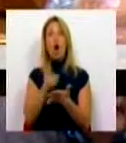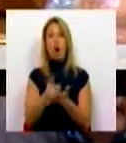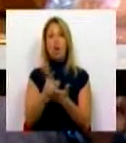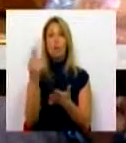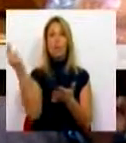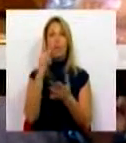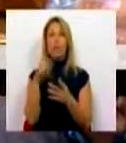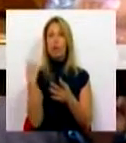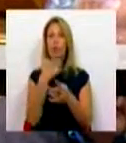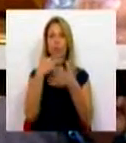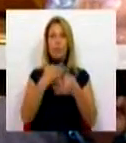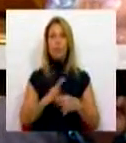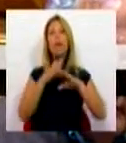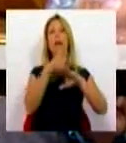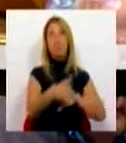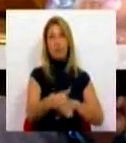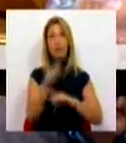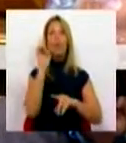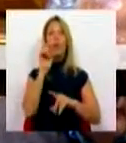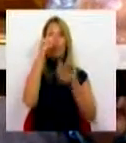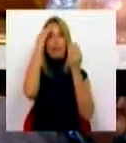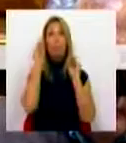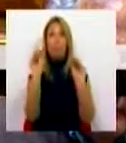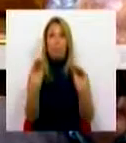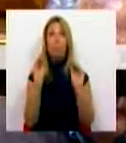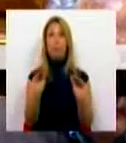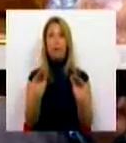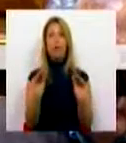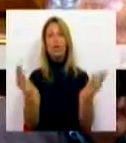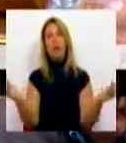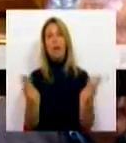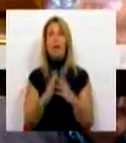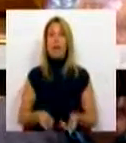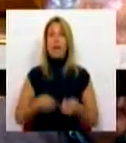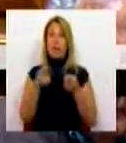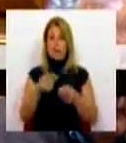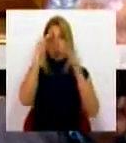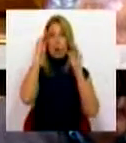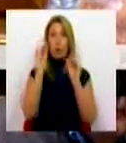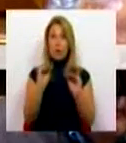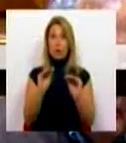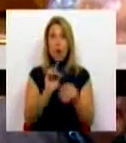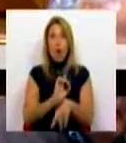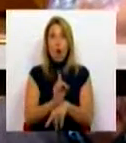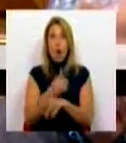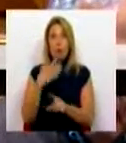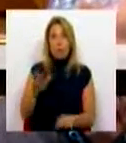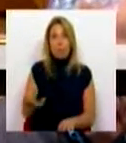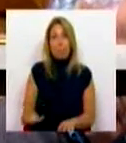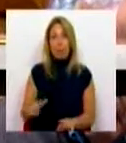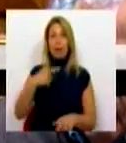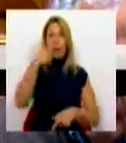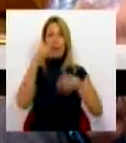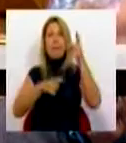universalidade de acesso e equidade pedagógica. Portanto, investir na educação desde tenras idades, na